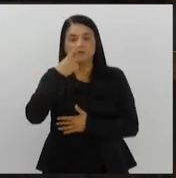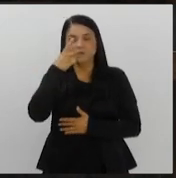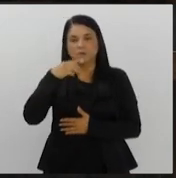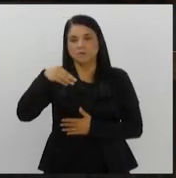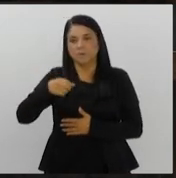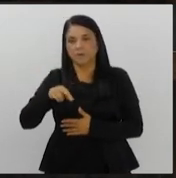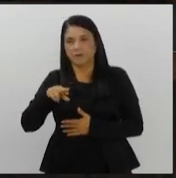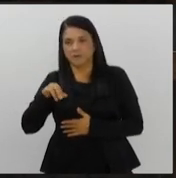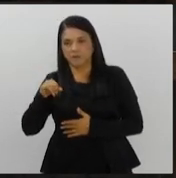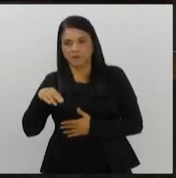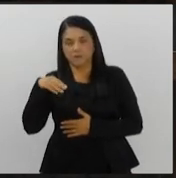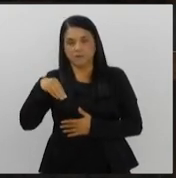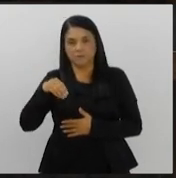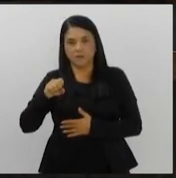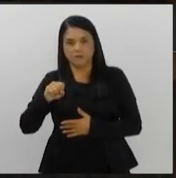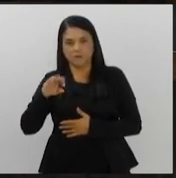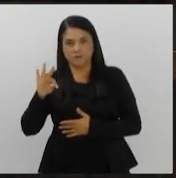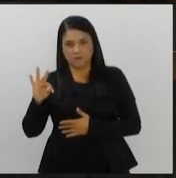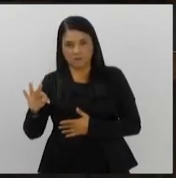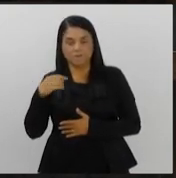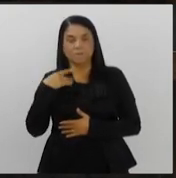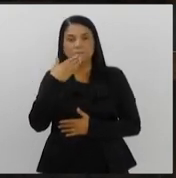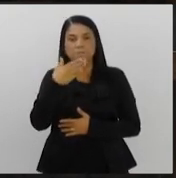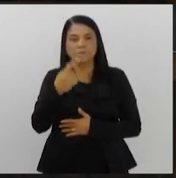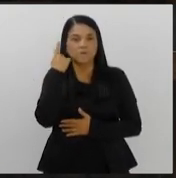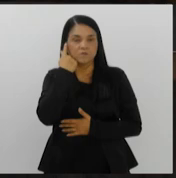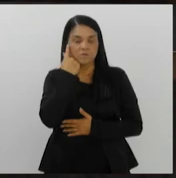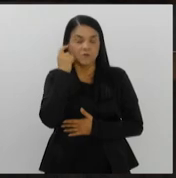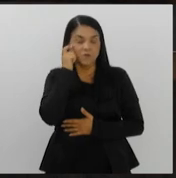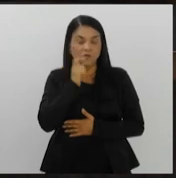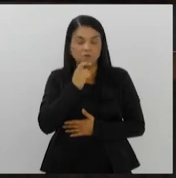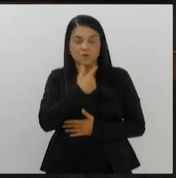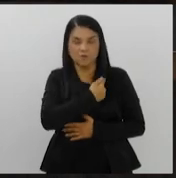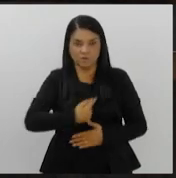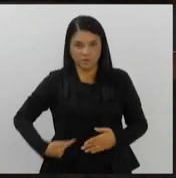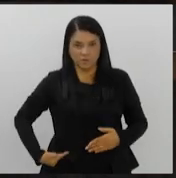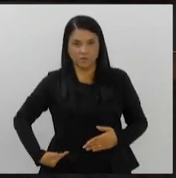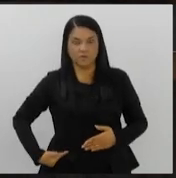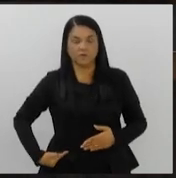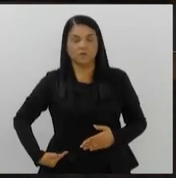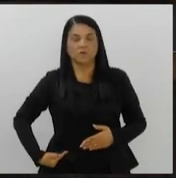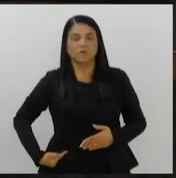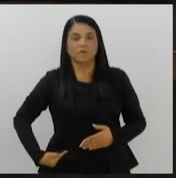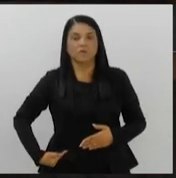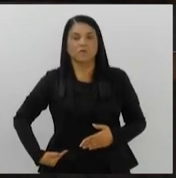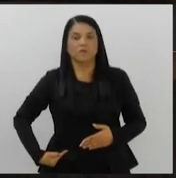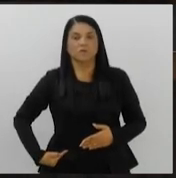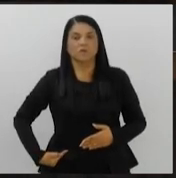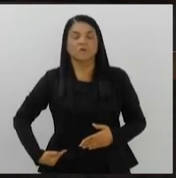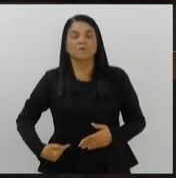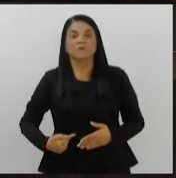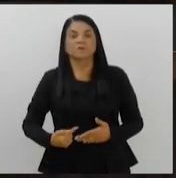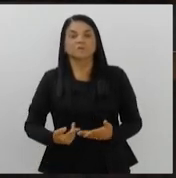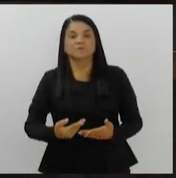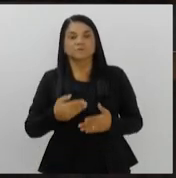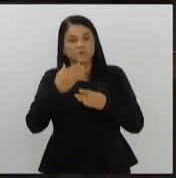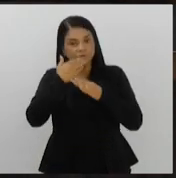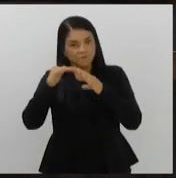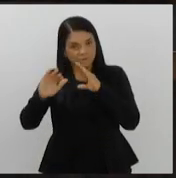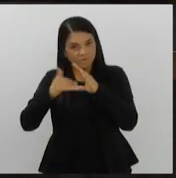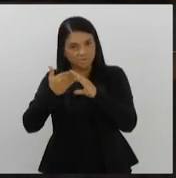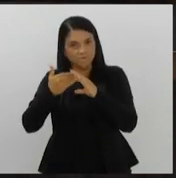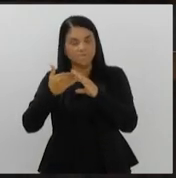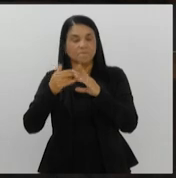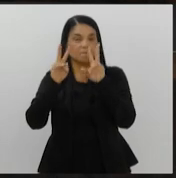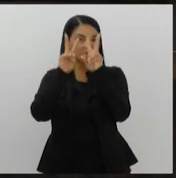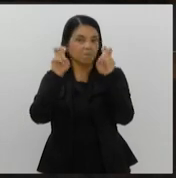do MST, que solicita o excelentíssimo senhor governador Cláudio Bonfim de Castro e Silva, o envio de mensagens